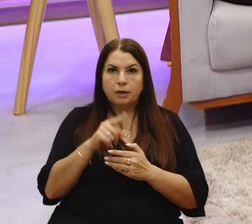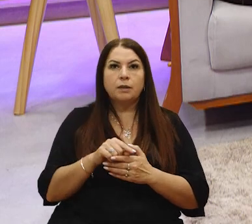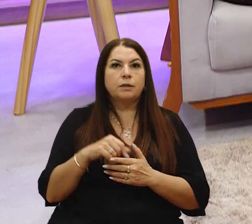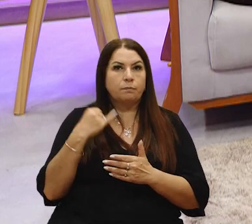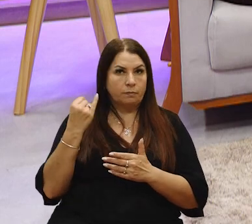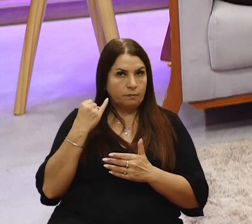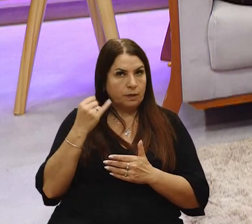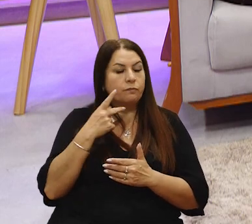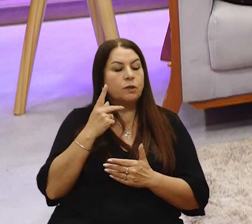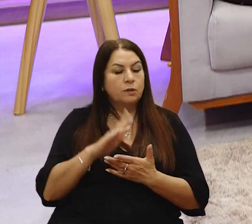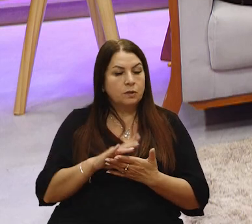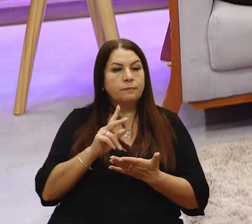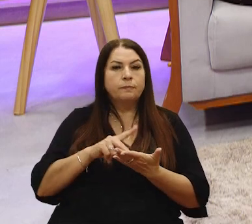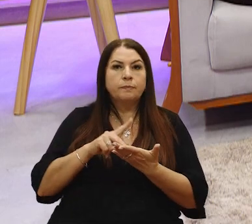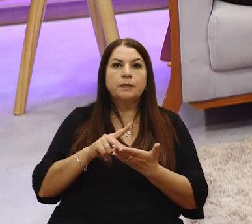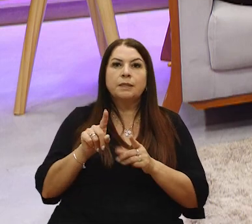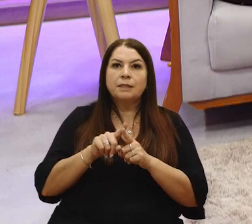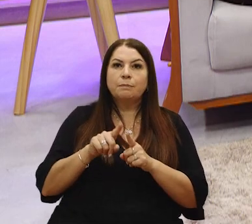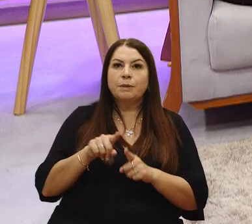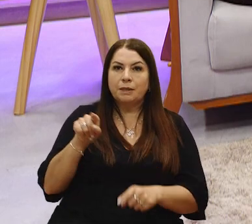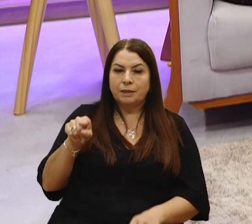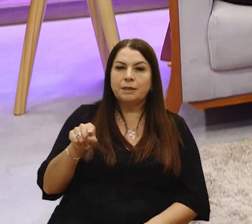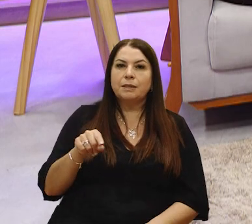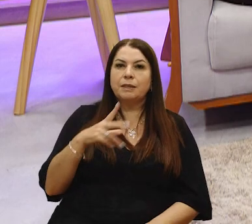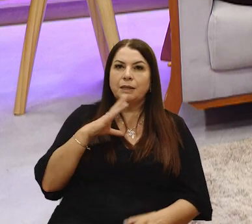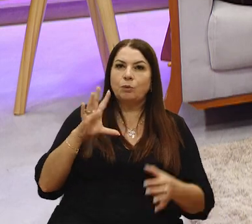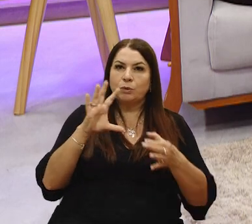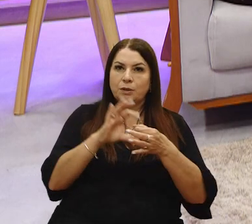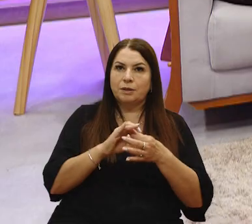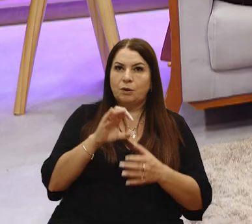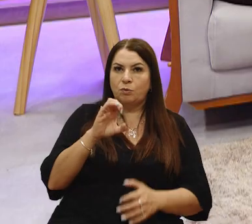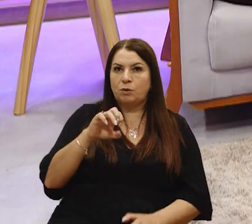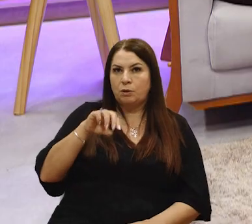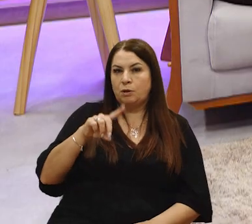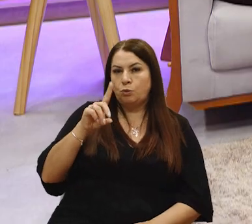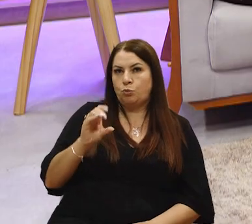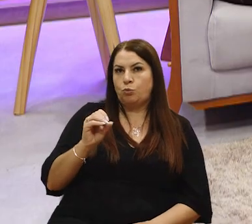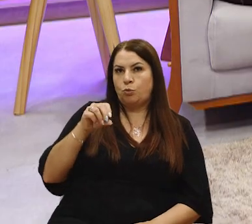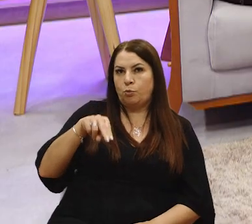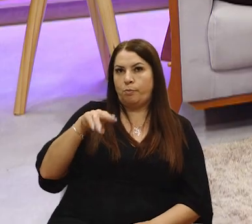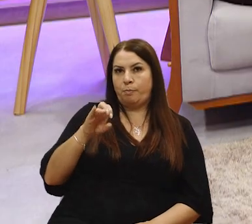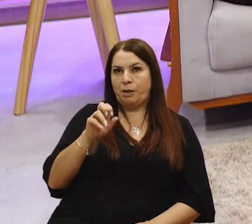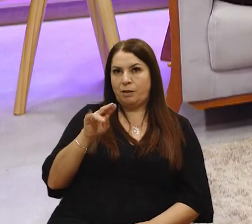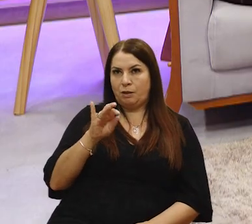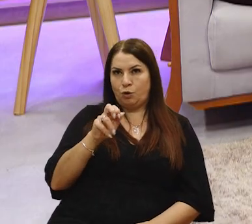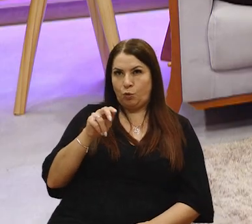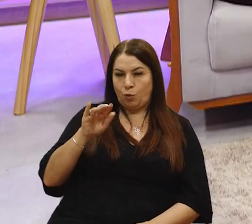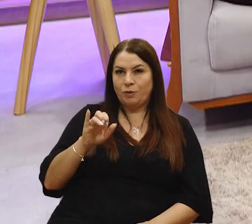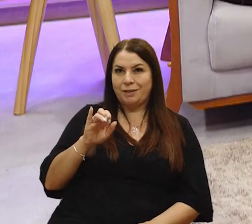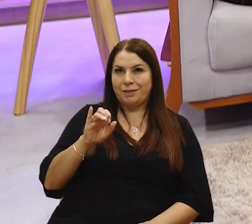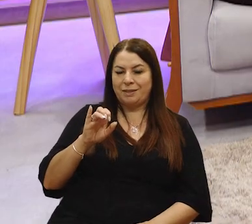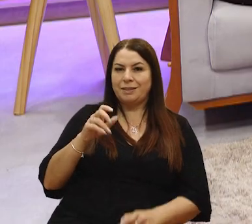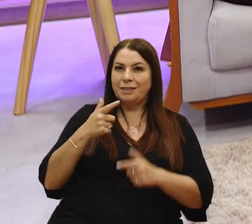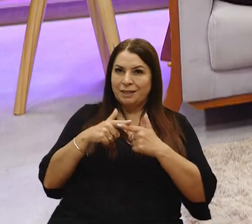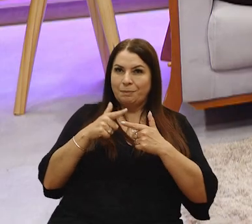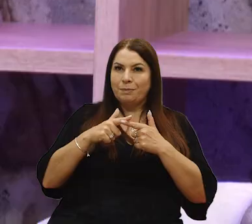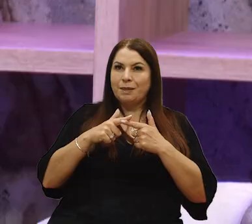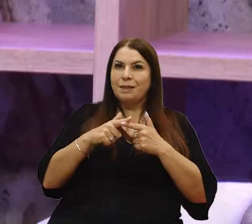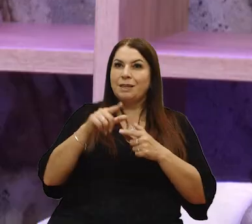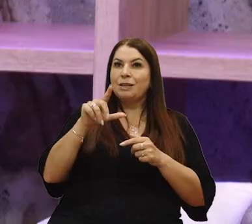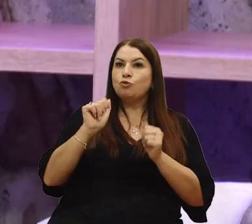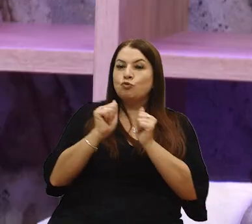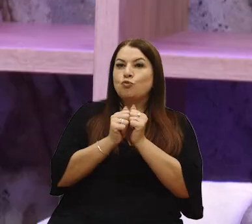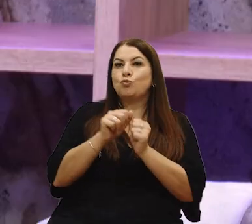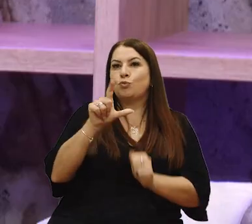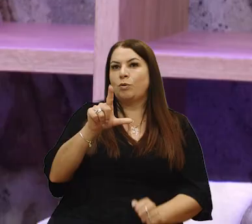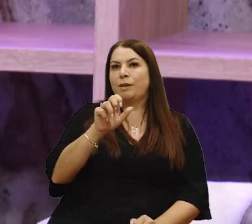solicita nas primeiras consultas também. Exatamente, porque assim, a paciente que tá, por exemplo, com uma vitamina D lá no pé, é uma paciente que tem uma